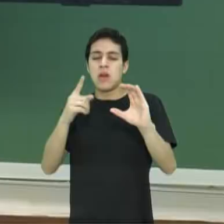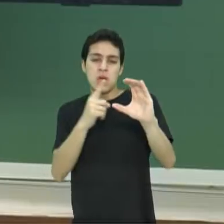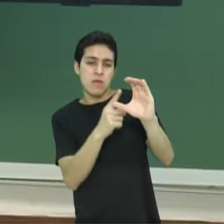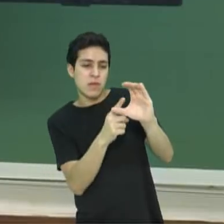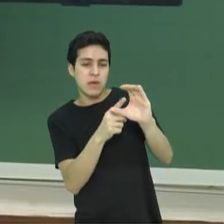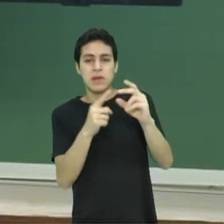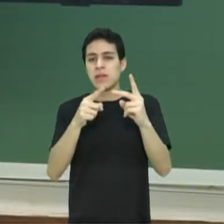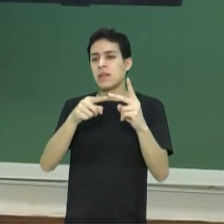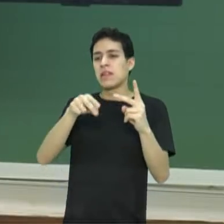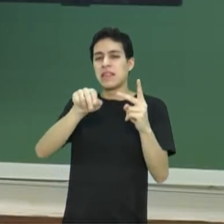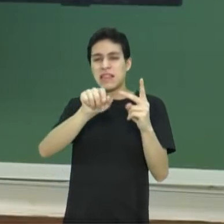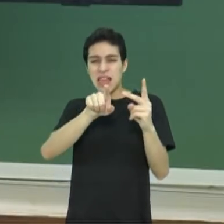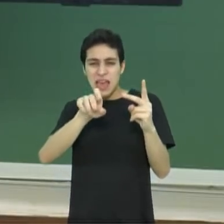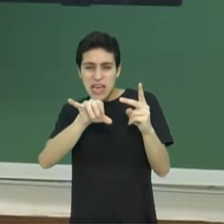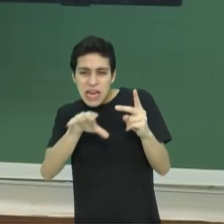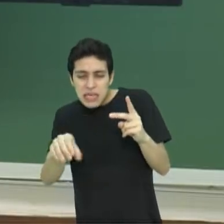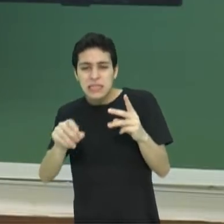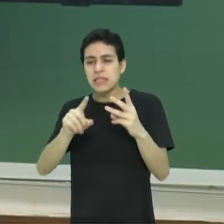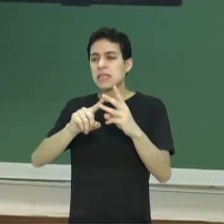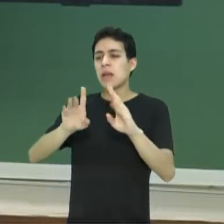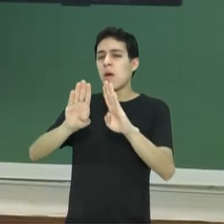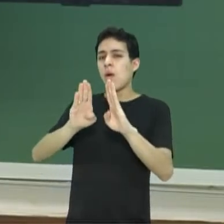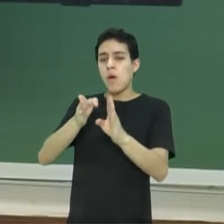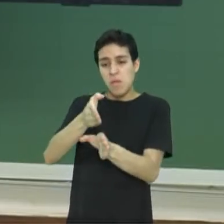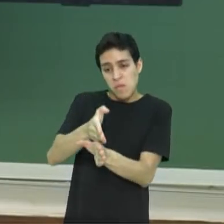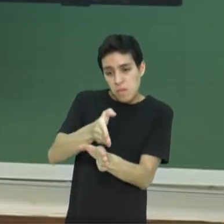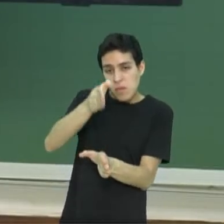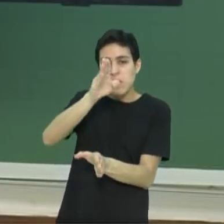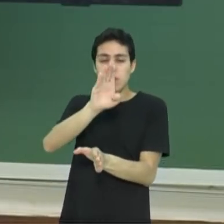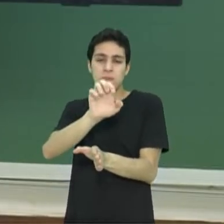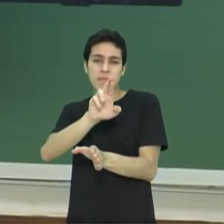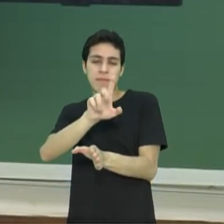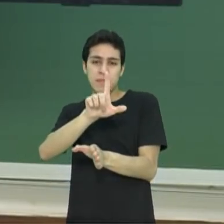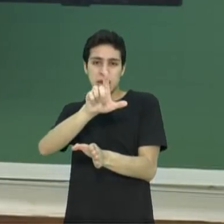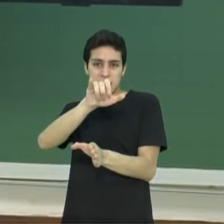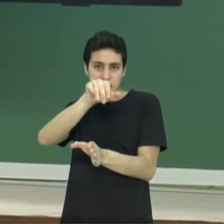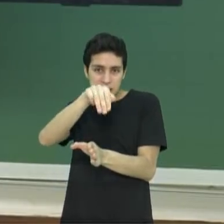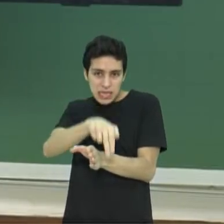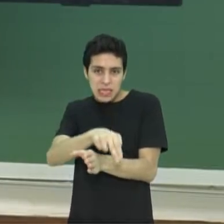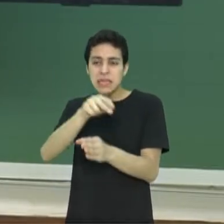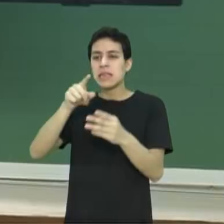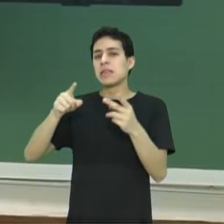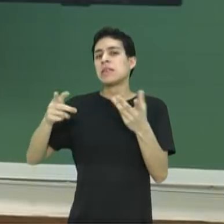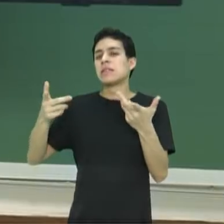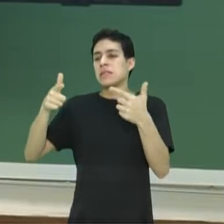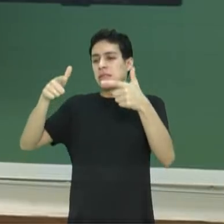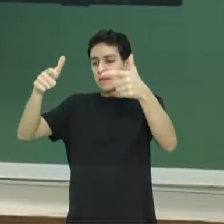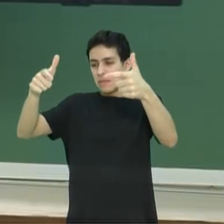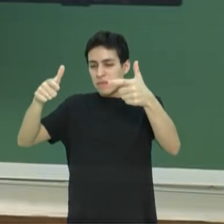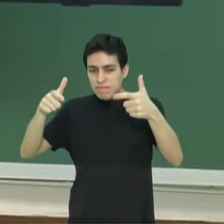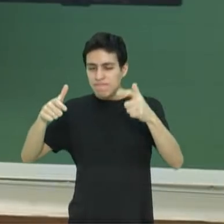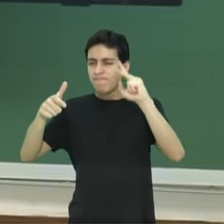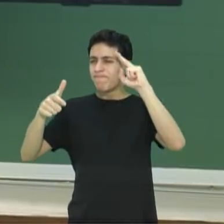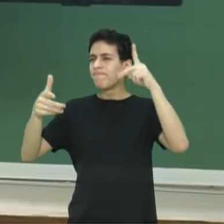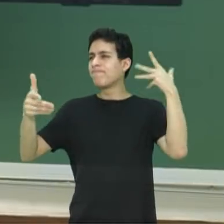O Muro de Berlim, campos de concentração nazistas que recebem visitantes e turistas lá. E não esquecer da Grécia,